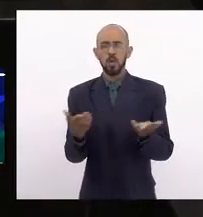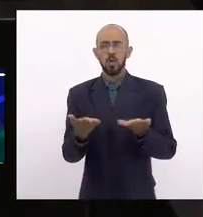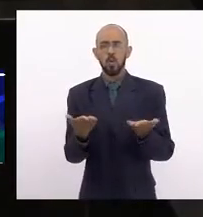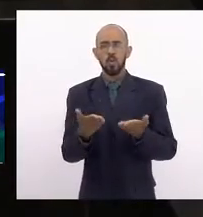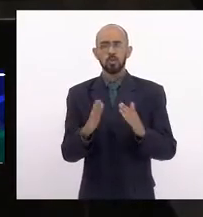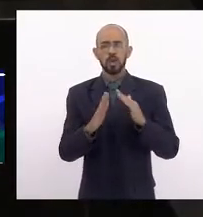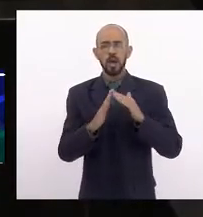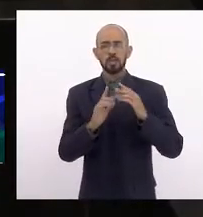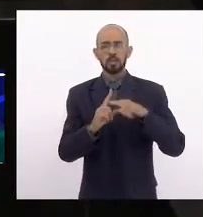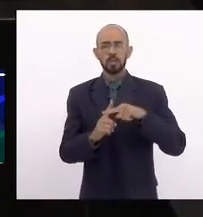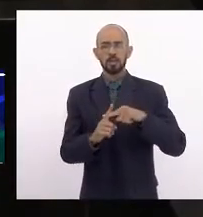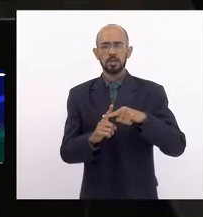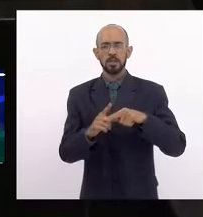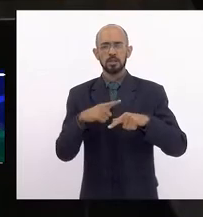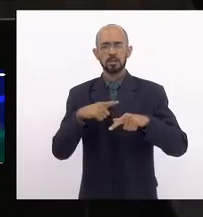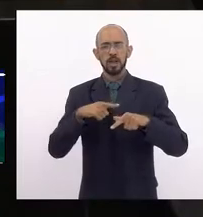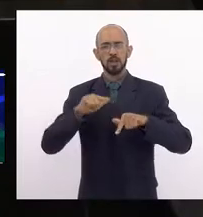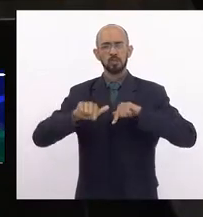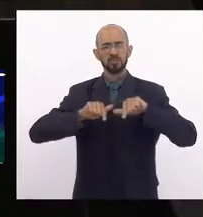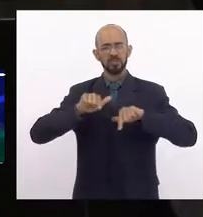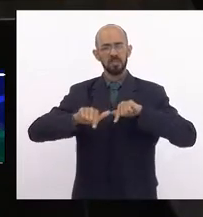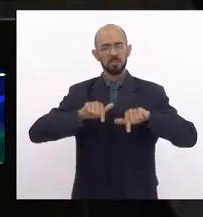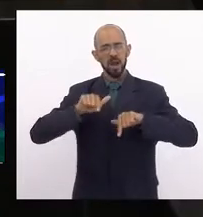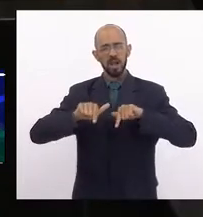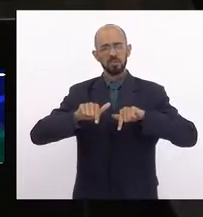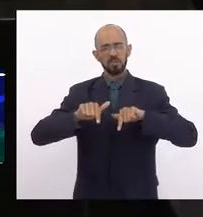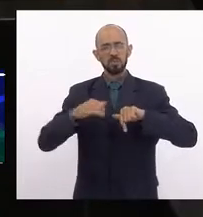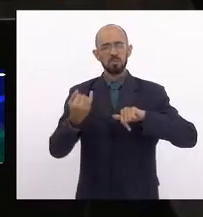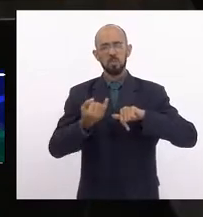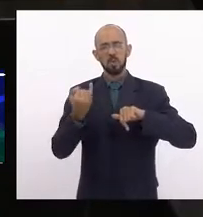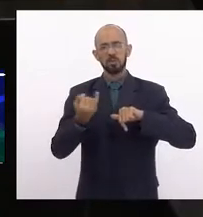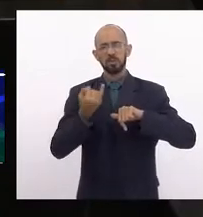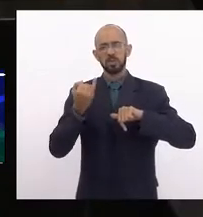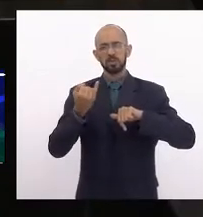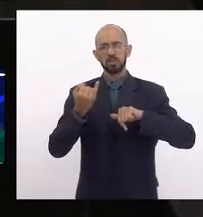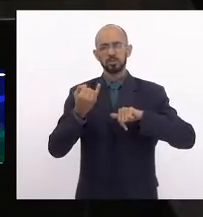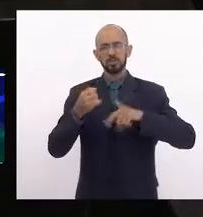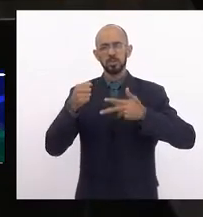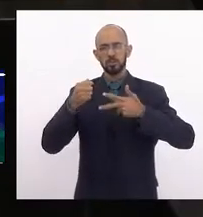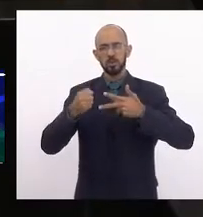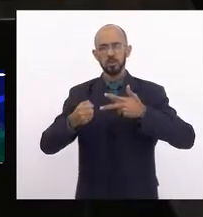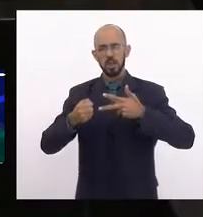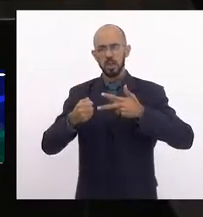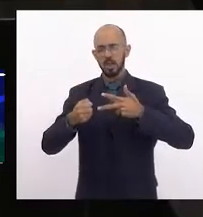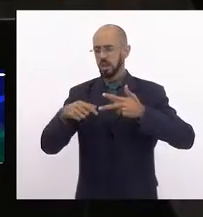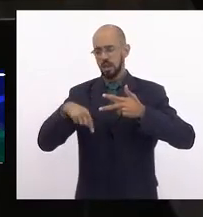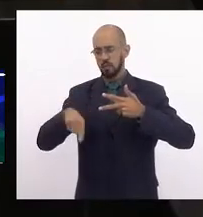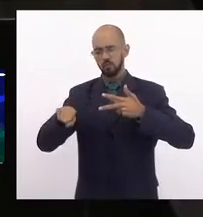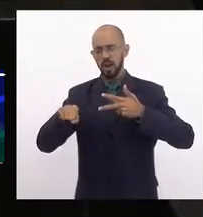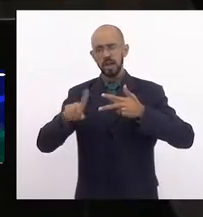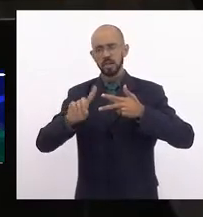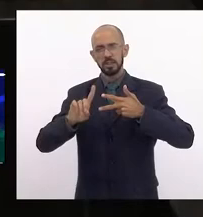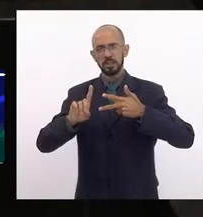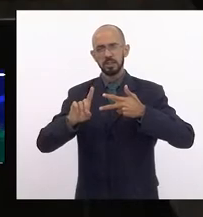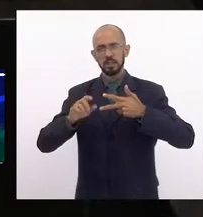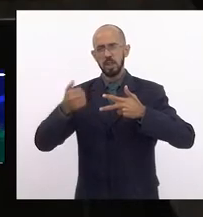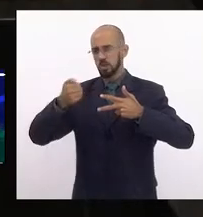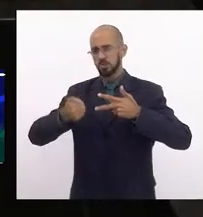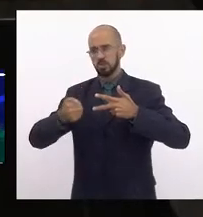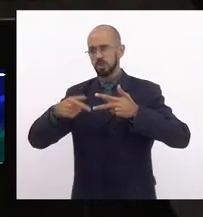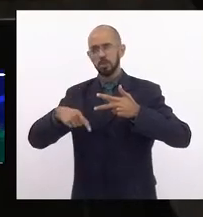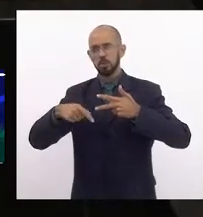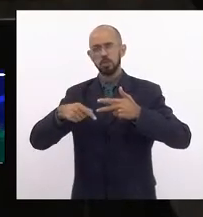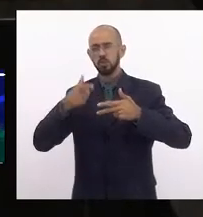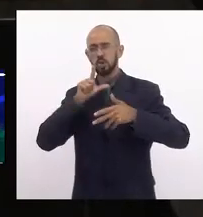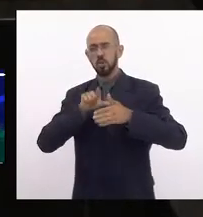estão fazendo um trabalho fundamental aonde o poder público não vai aonde o poder público não